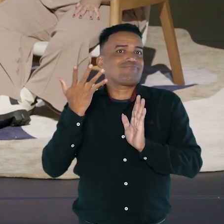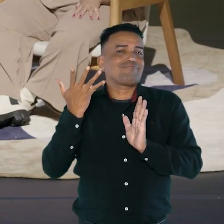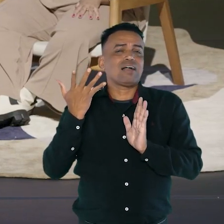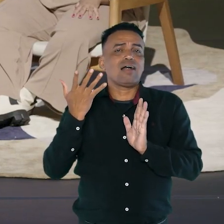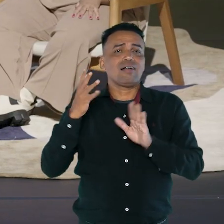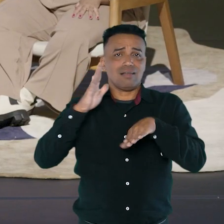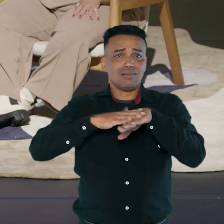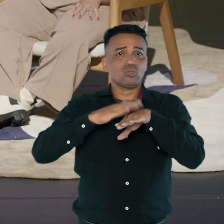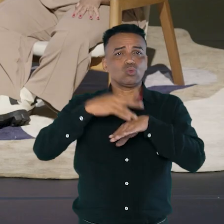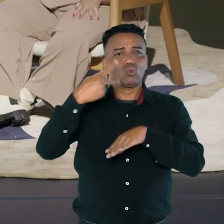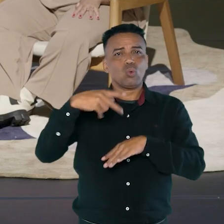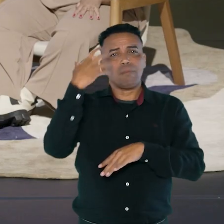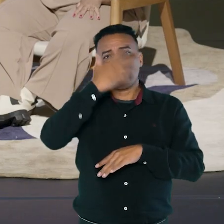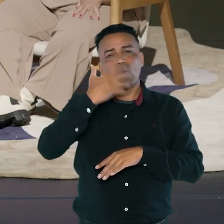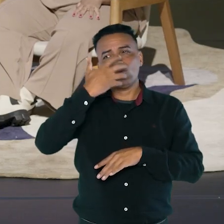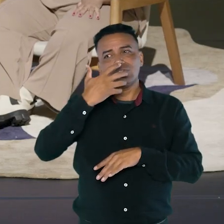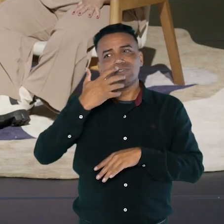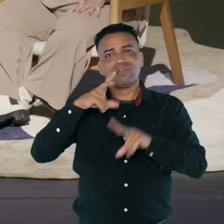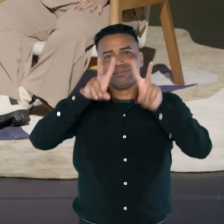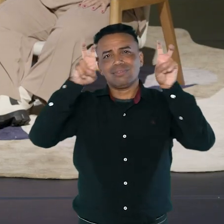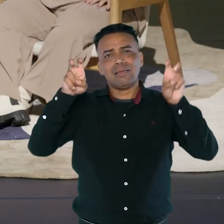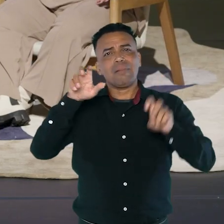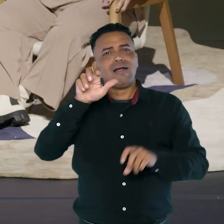que a importância de falar de amor mesmo?